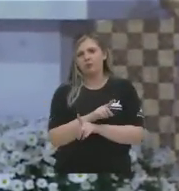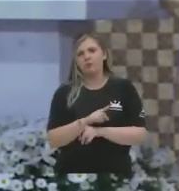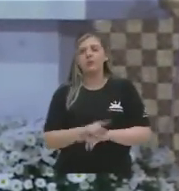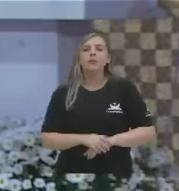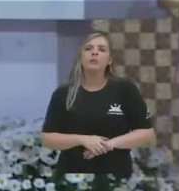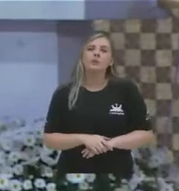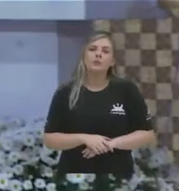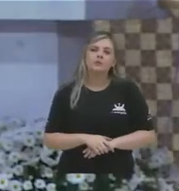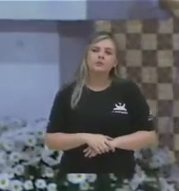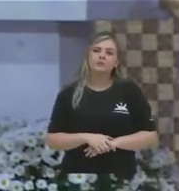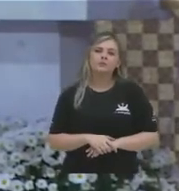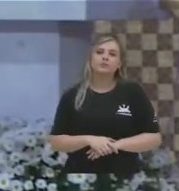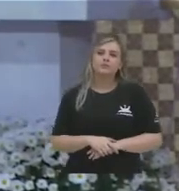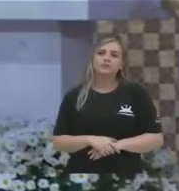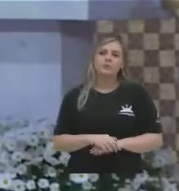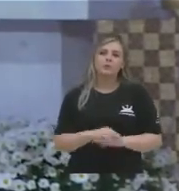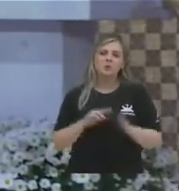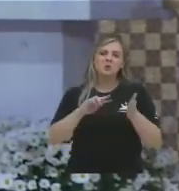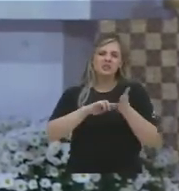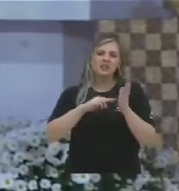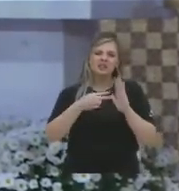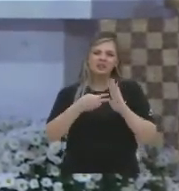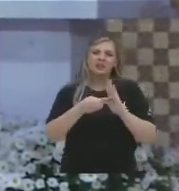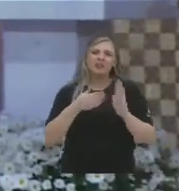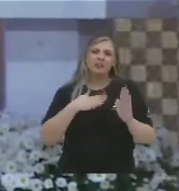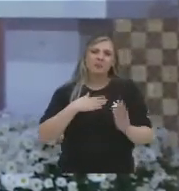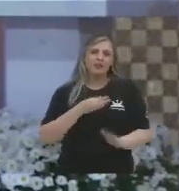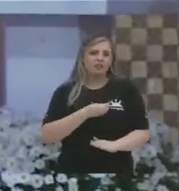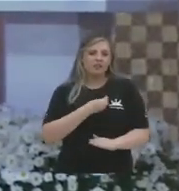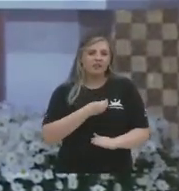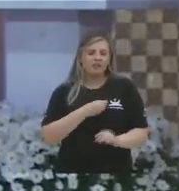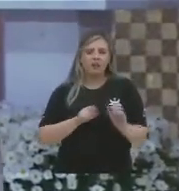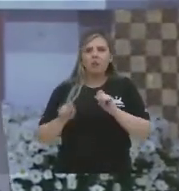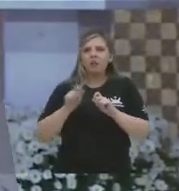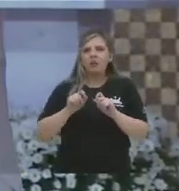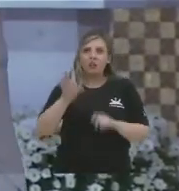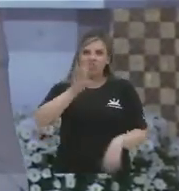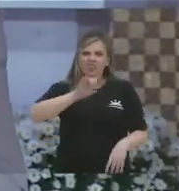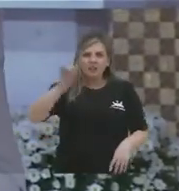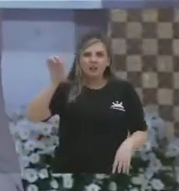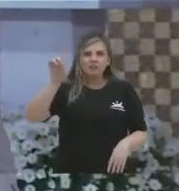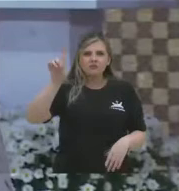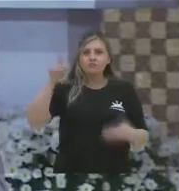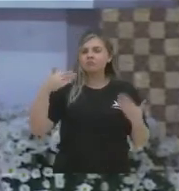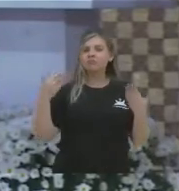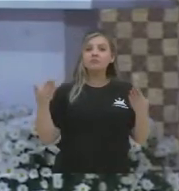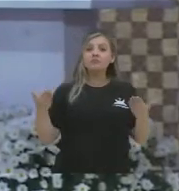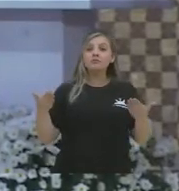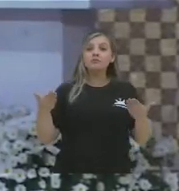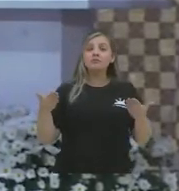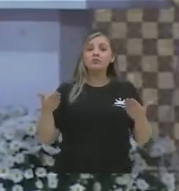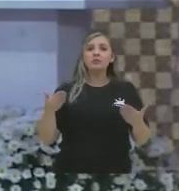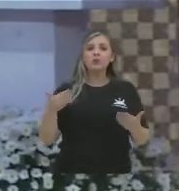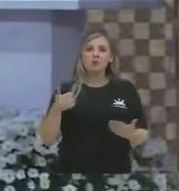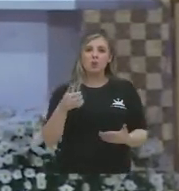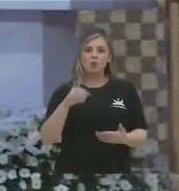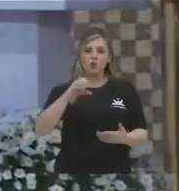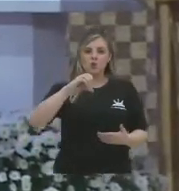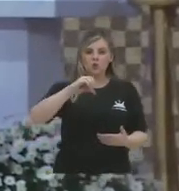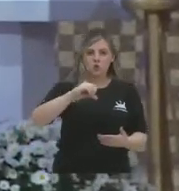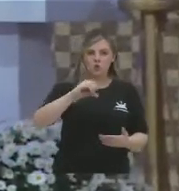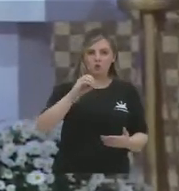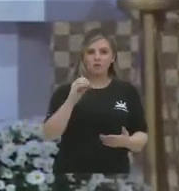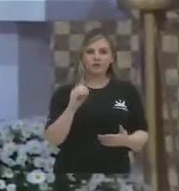Ah, quem que é o sentido da minha vida? Deus. Tá, e daí? 90% dos brasileiros, 95%